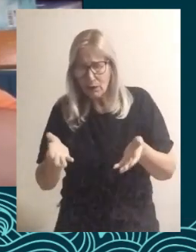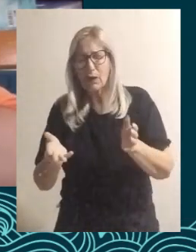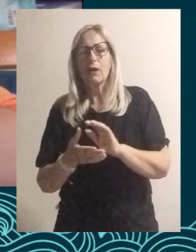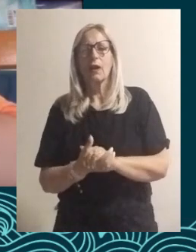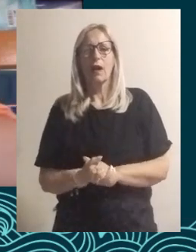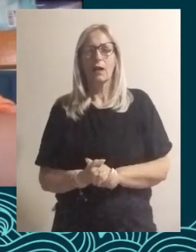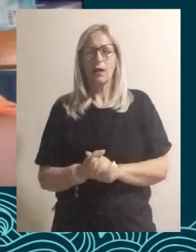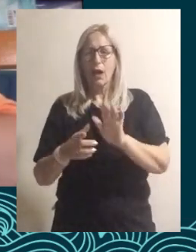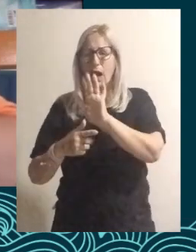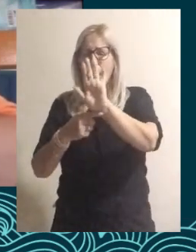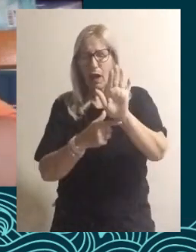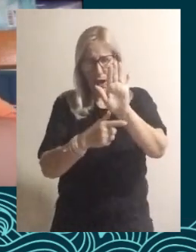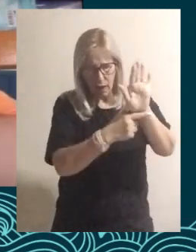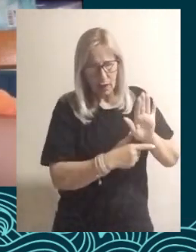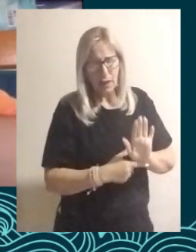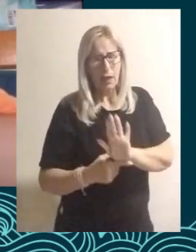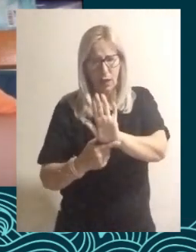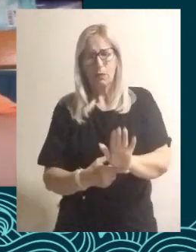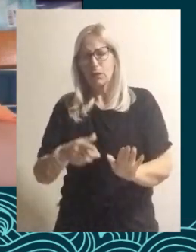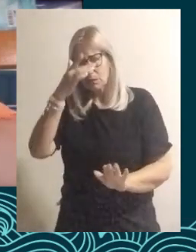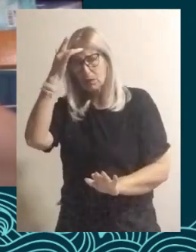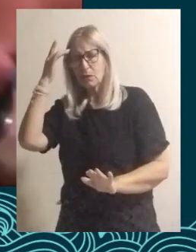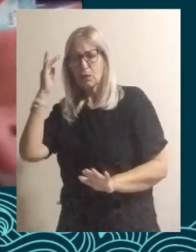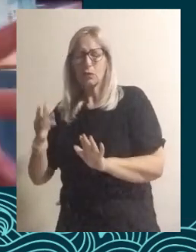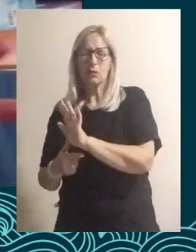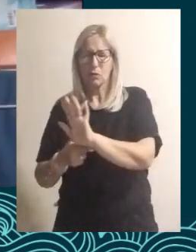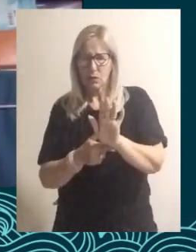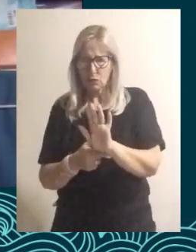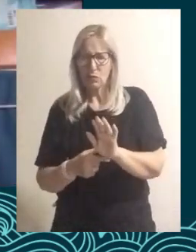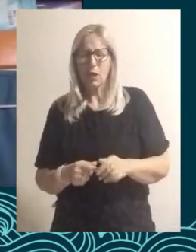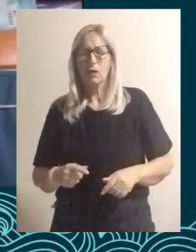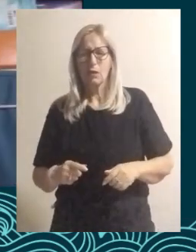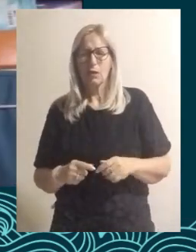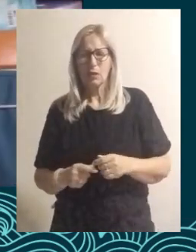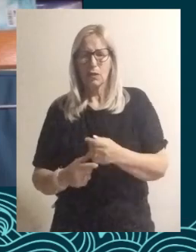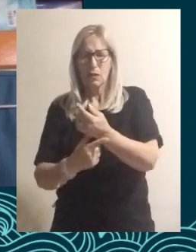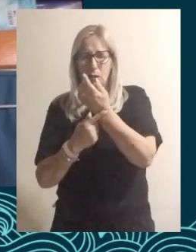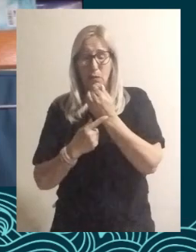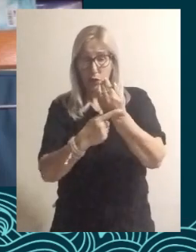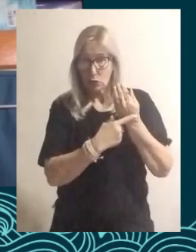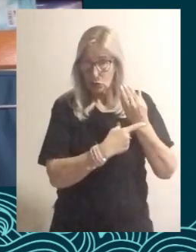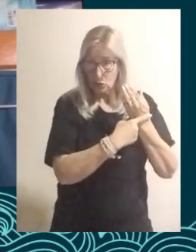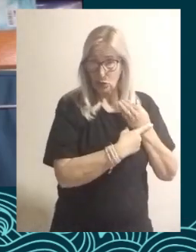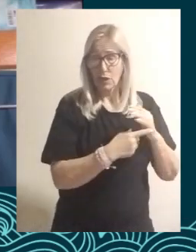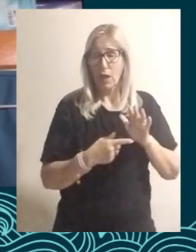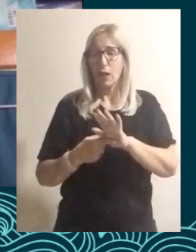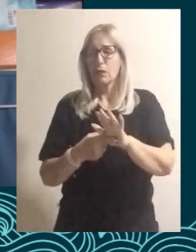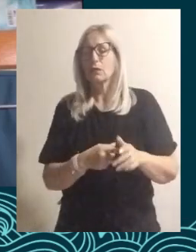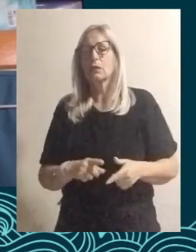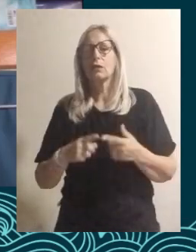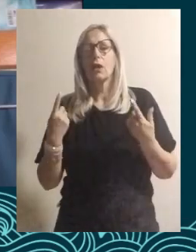só fui capaz de fazer essa viagem graças a essas muitas pessoas que me ajudaram. Então, eu tive essas